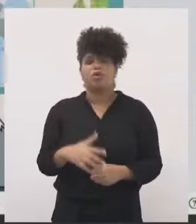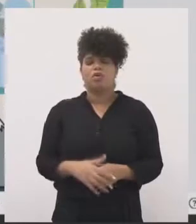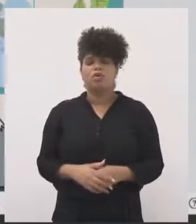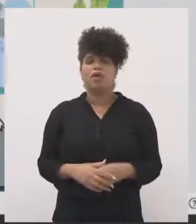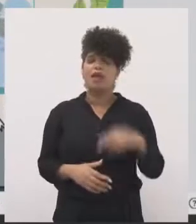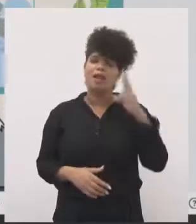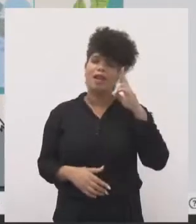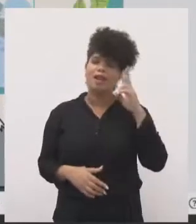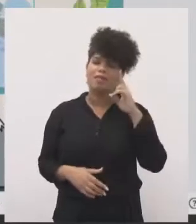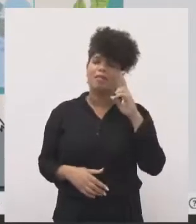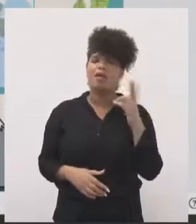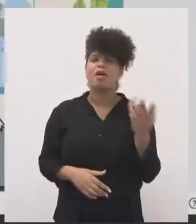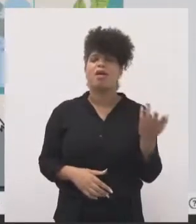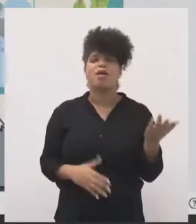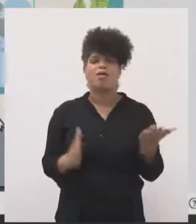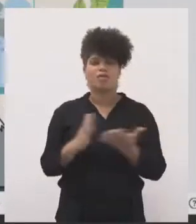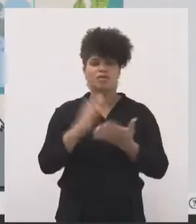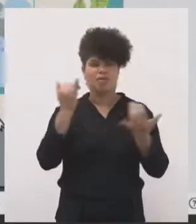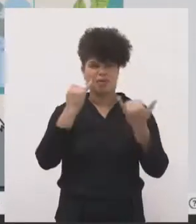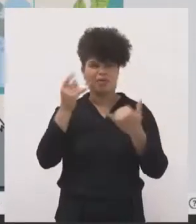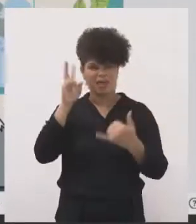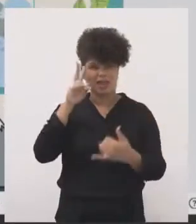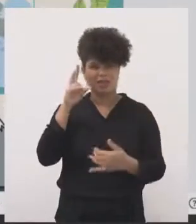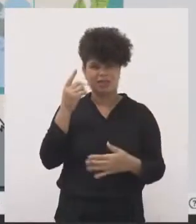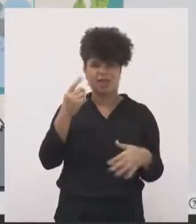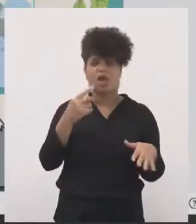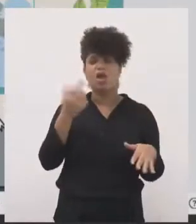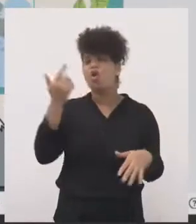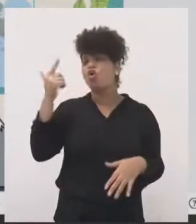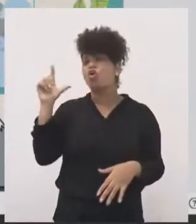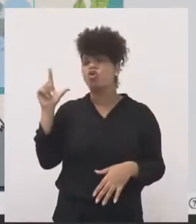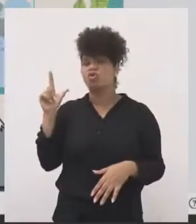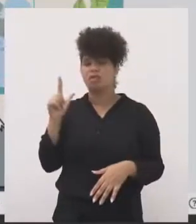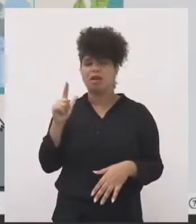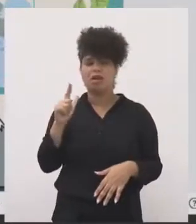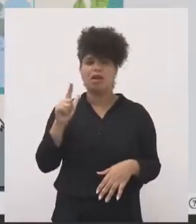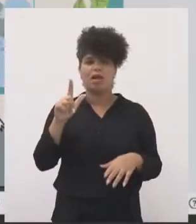revisitar e entender alguma coisa aí que a gente tratou na outra formação, né?